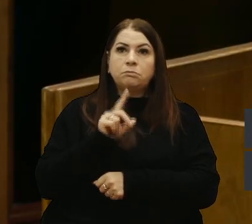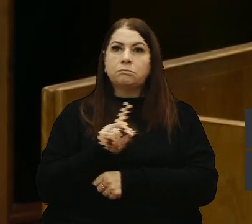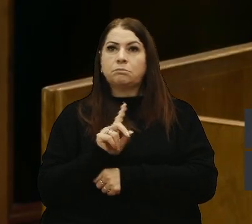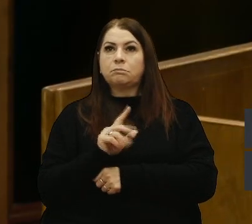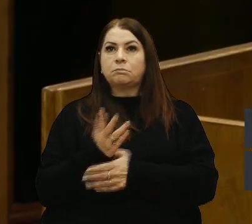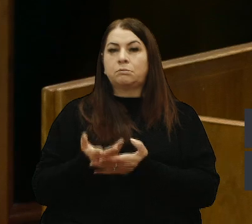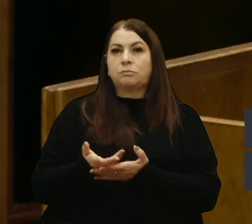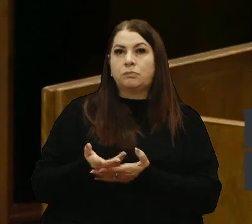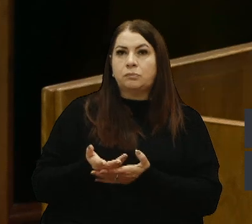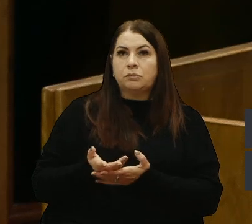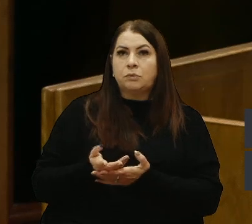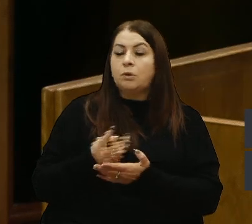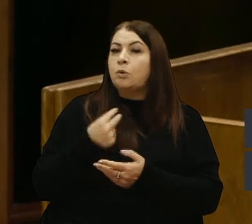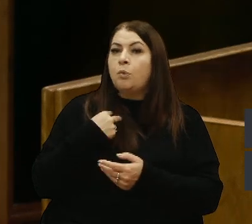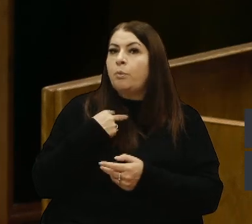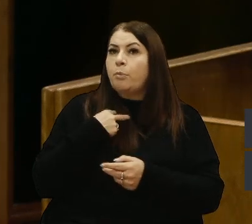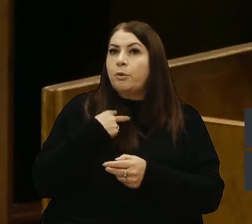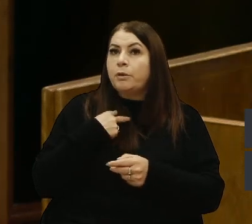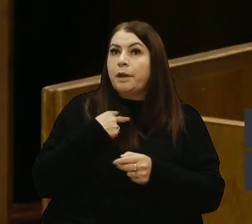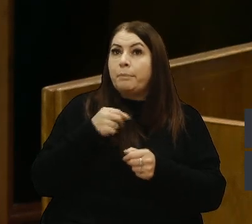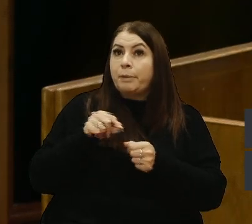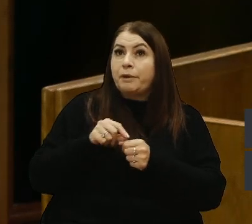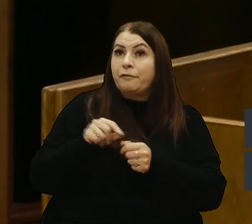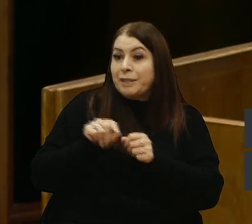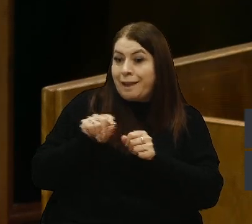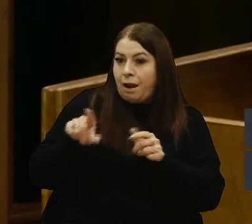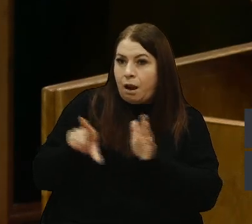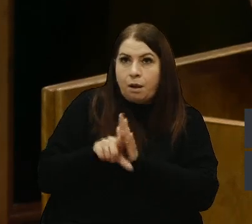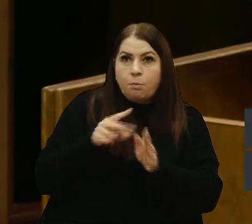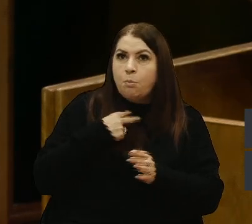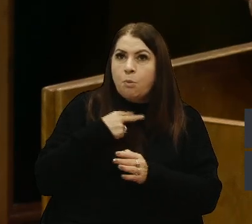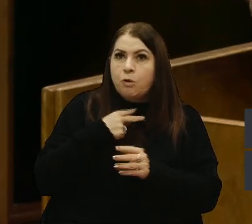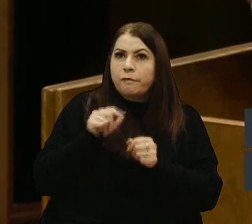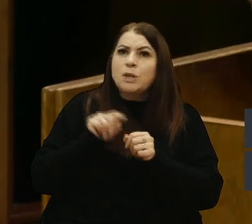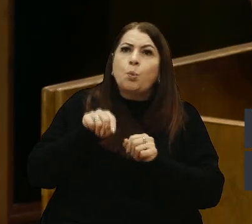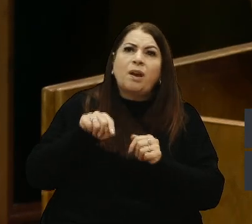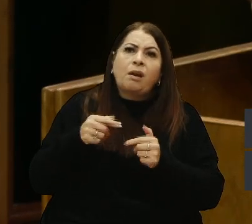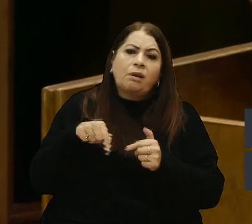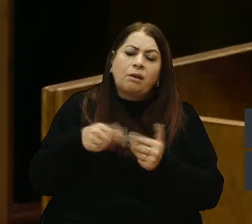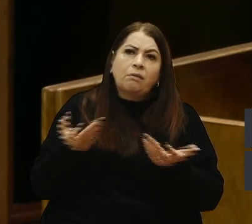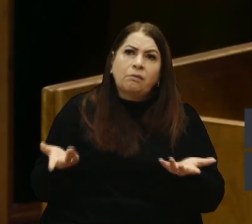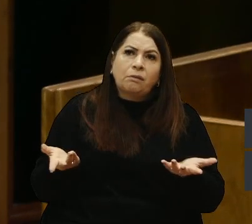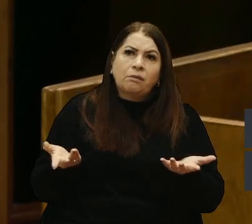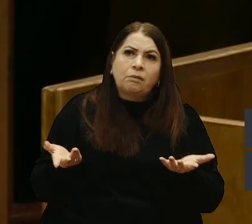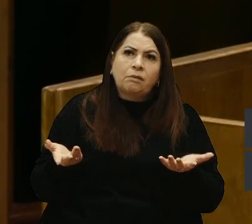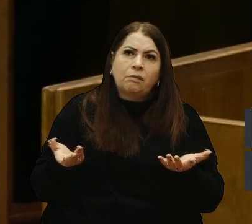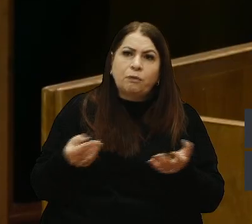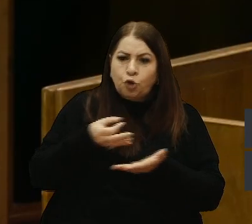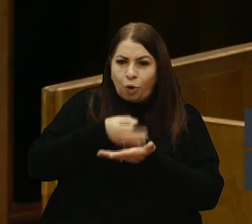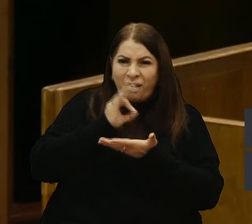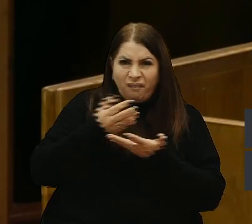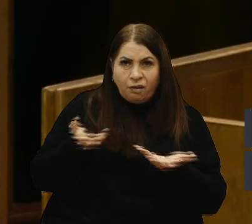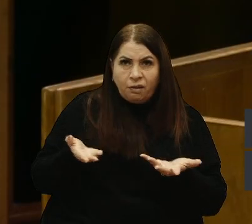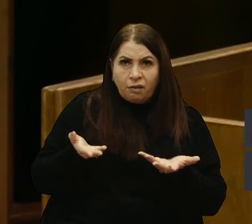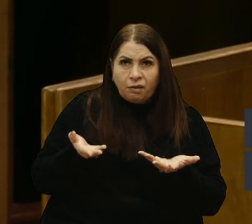Nós não podemos legislar porque não pode. Nós vamos fazer o que aqui? Vim tomar